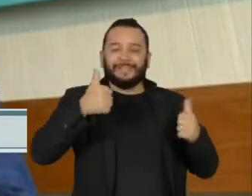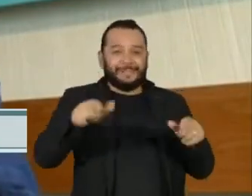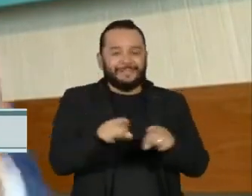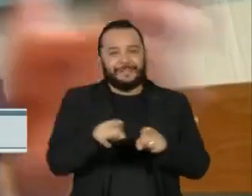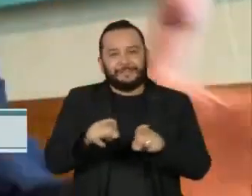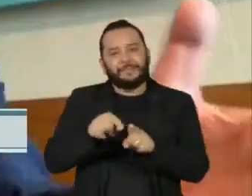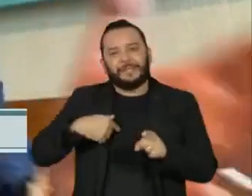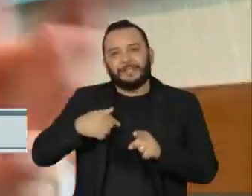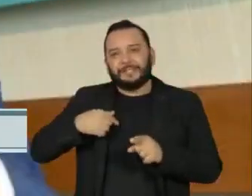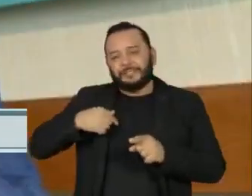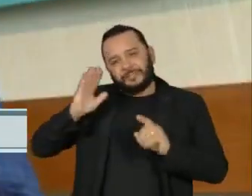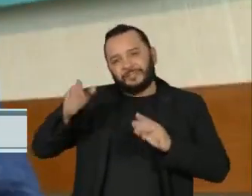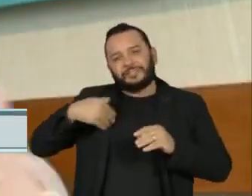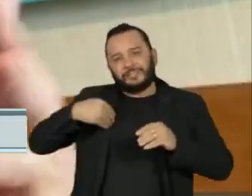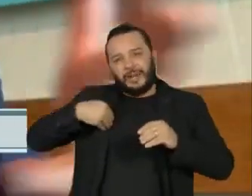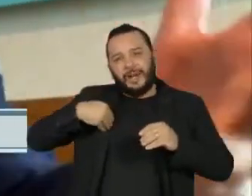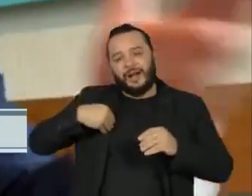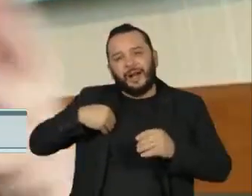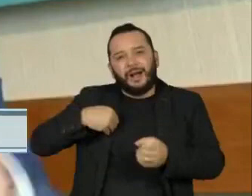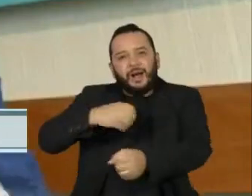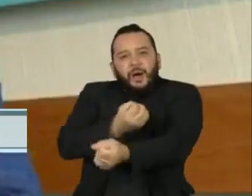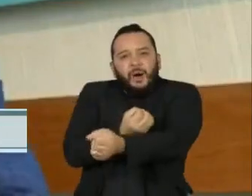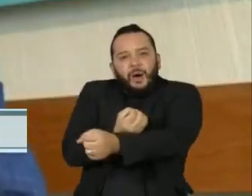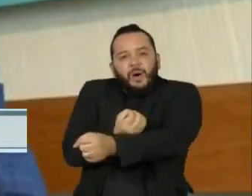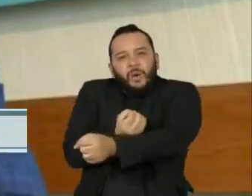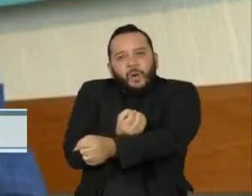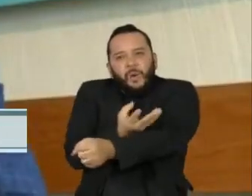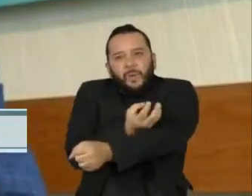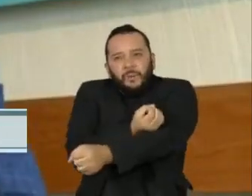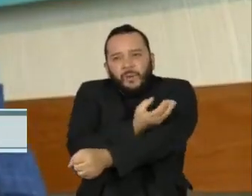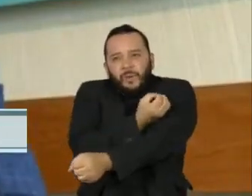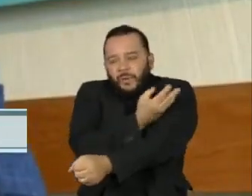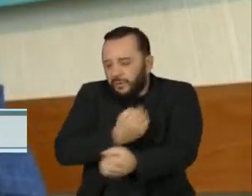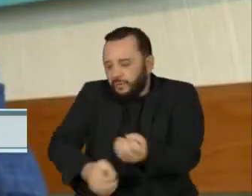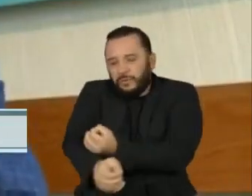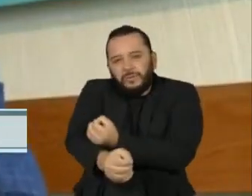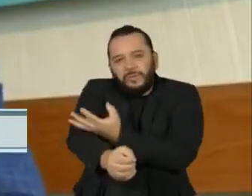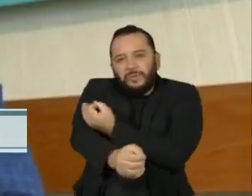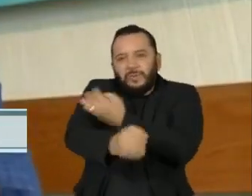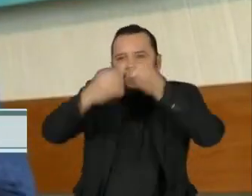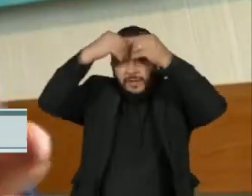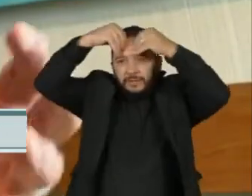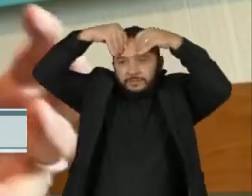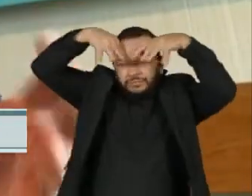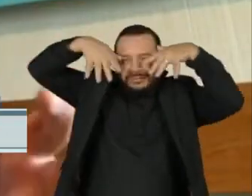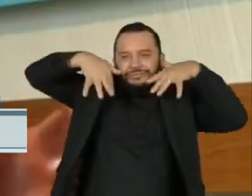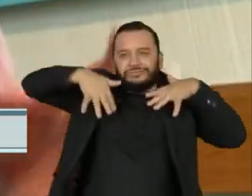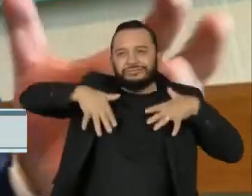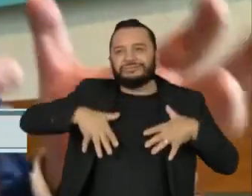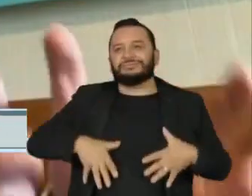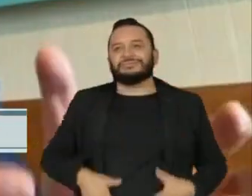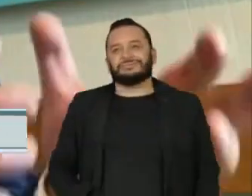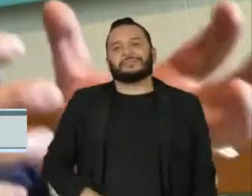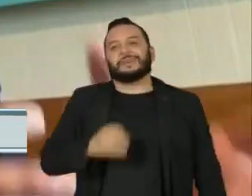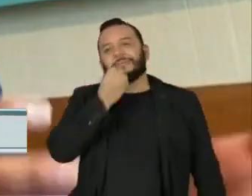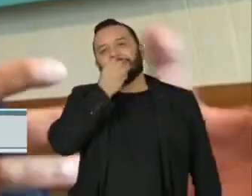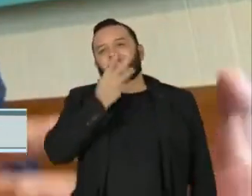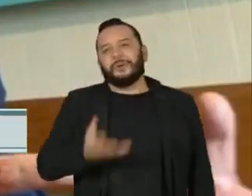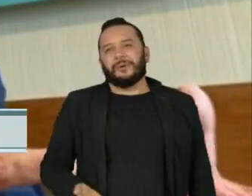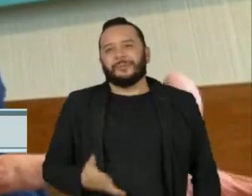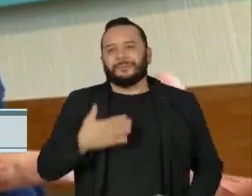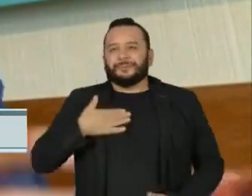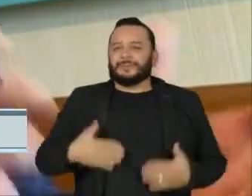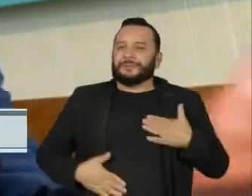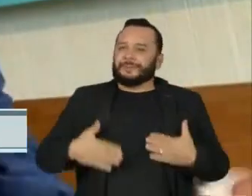e do cortisol, que são os dois hormônios gerados pelo estresse no cotidiano. Enfim, o motor para o estilo de